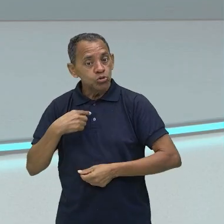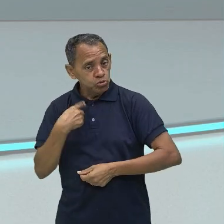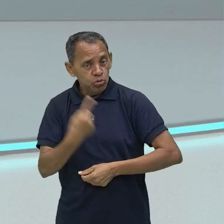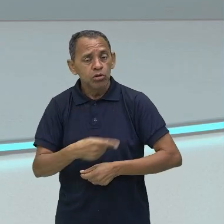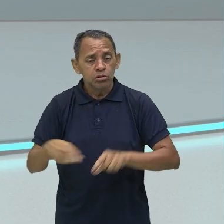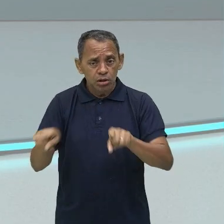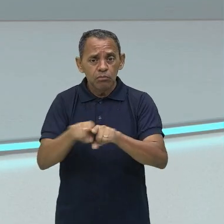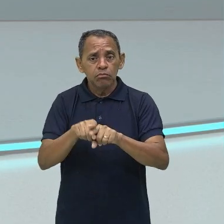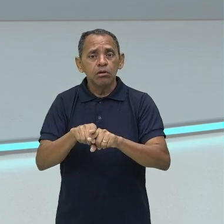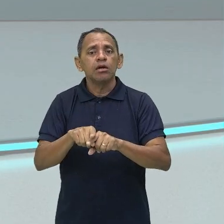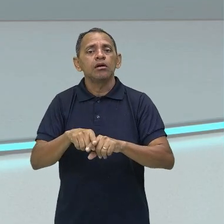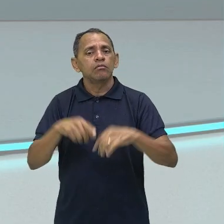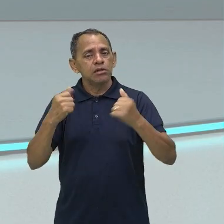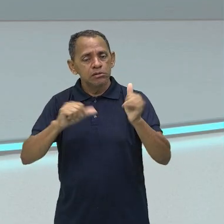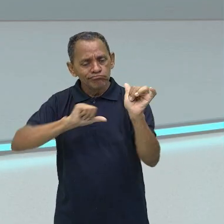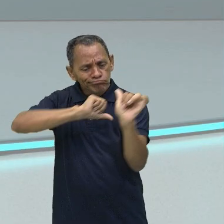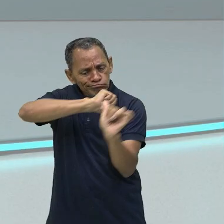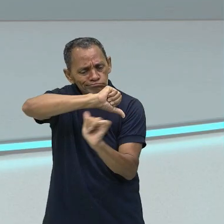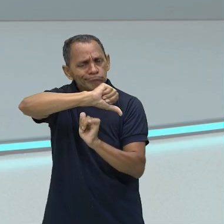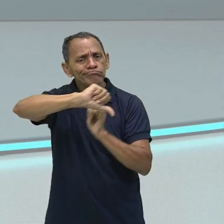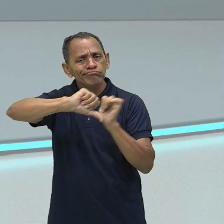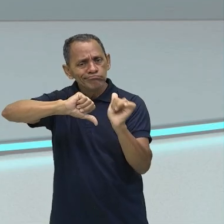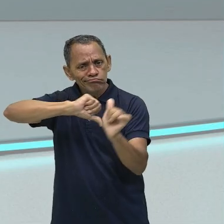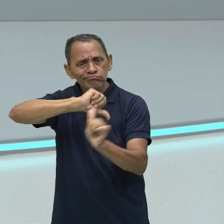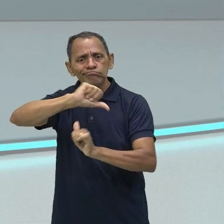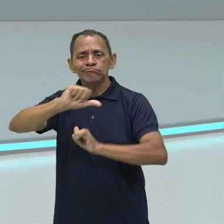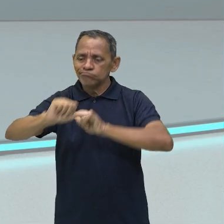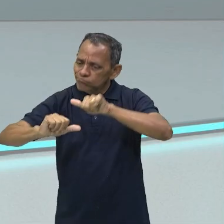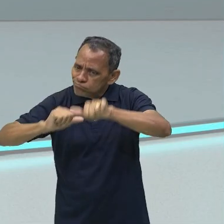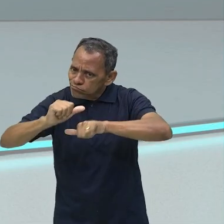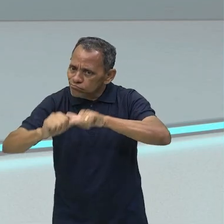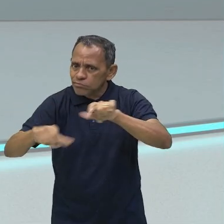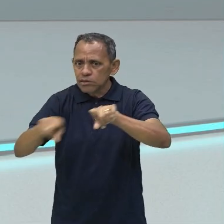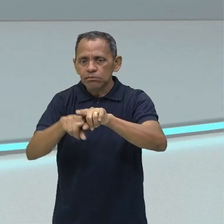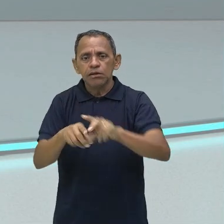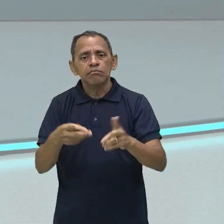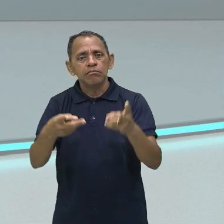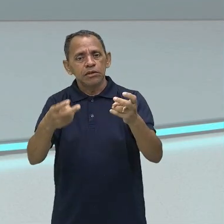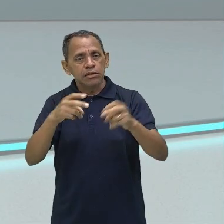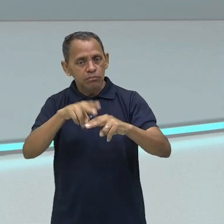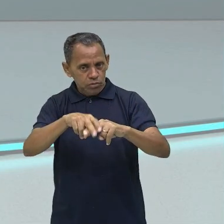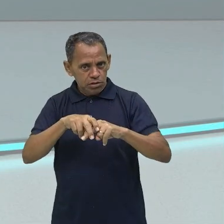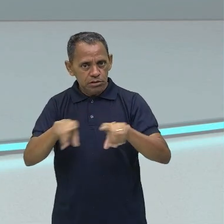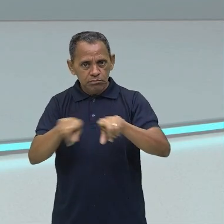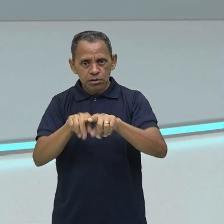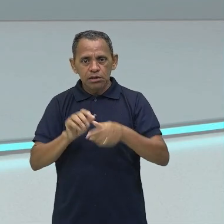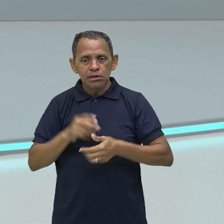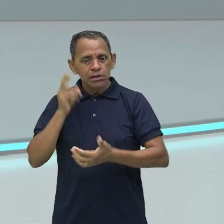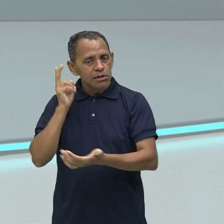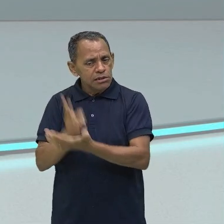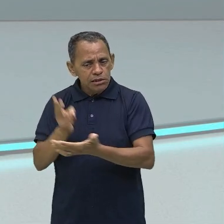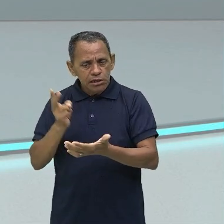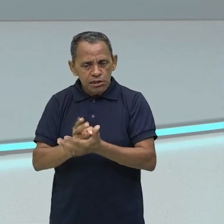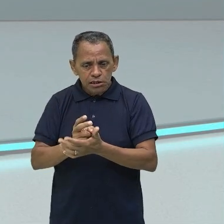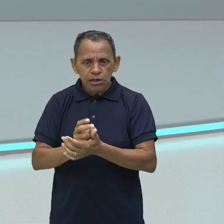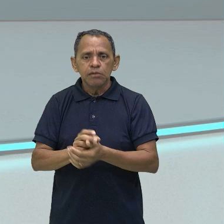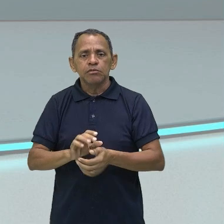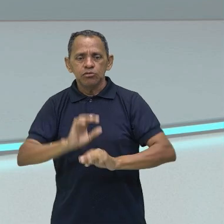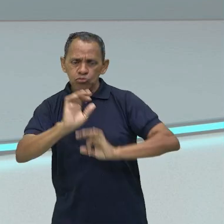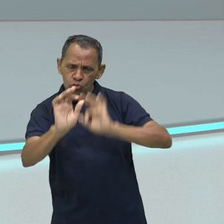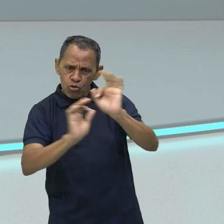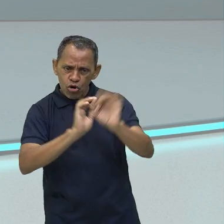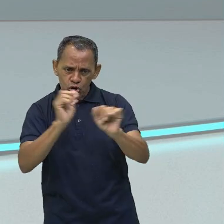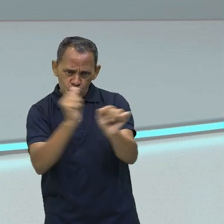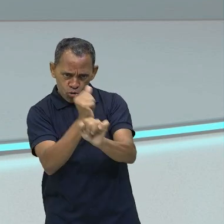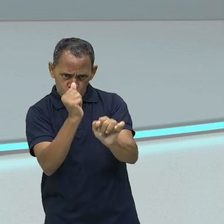constante mudança. Por isso, a gente percebe que sempre estamos construindo e desconstruindo algo,